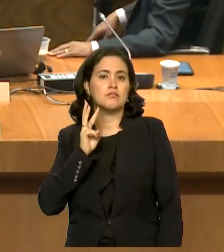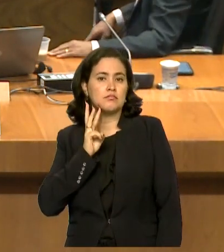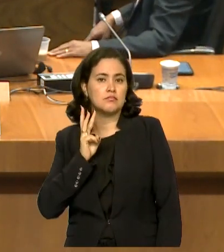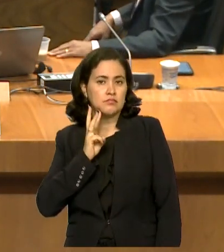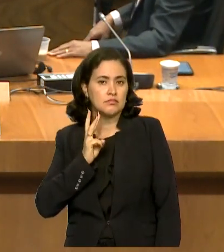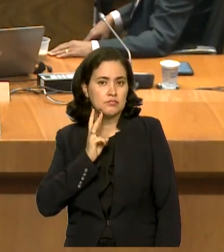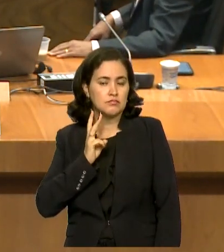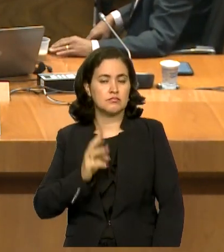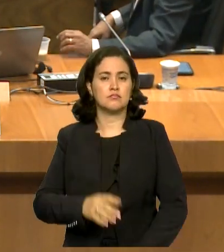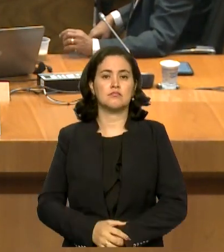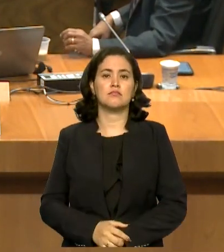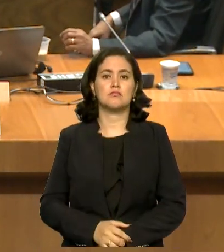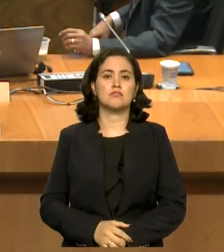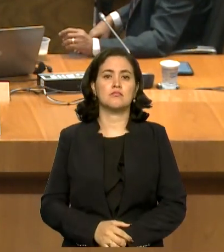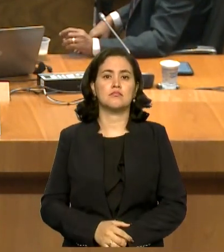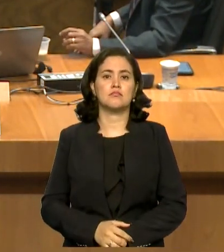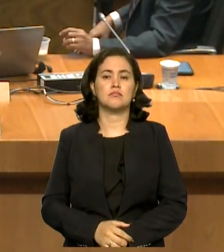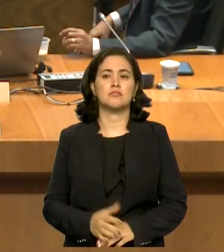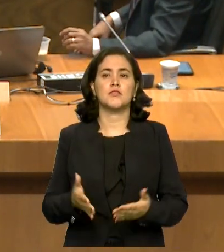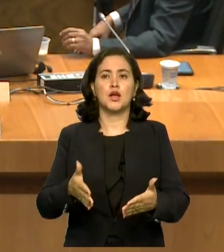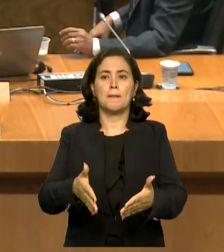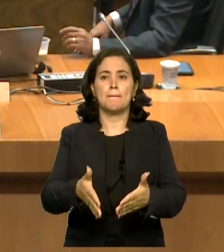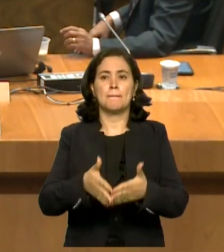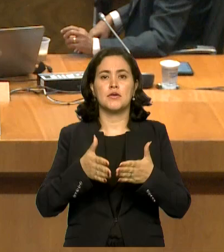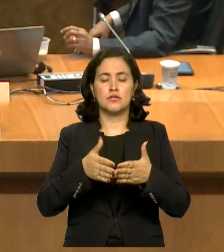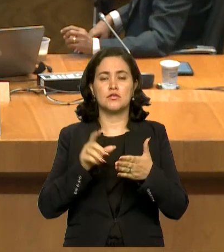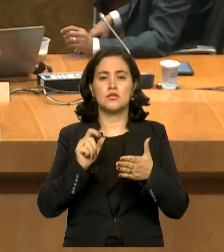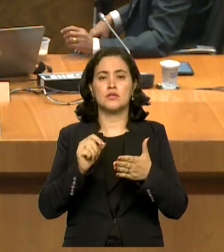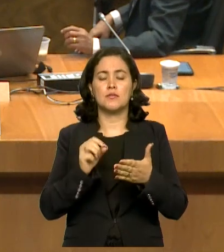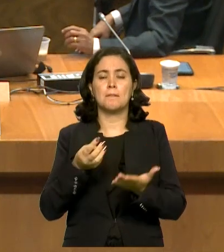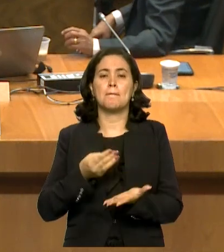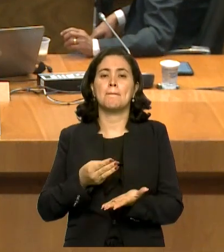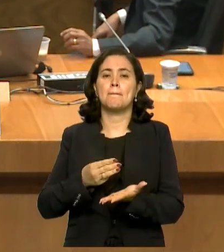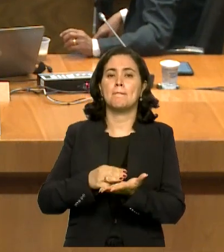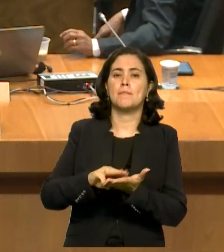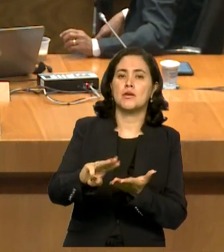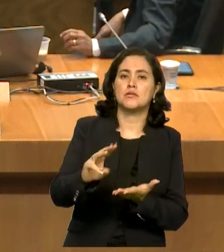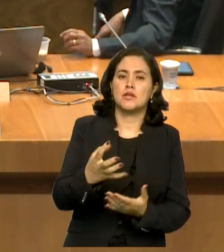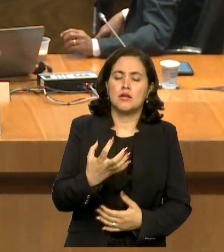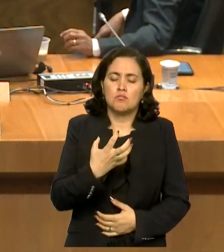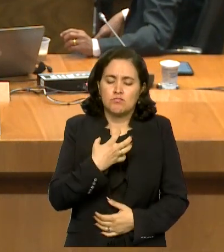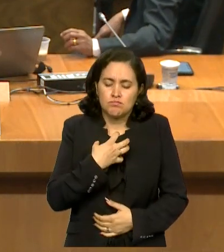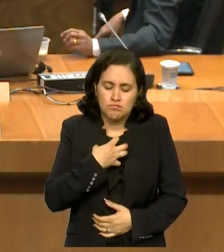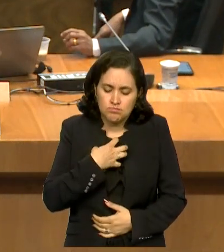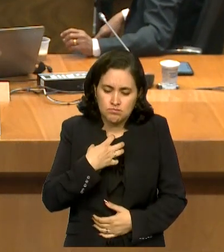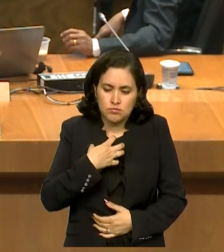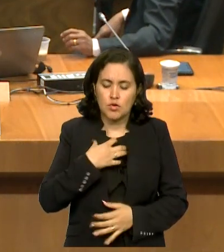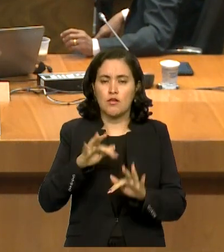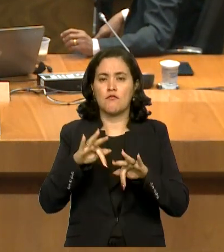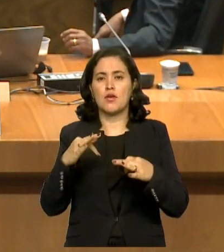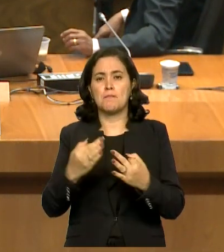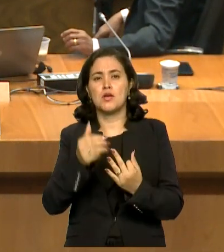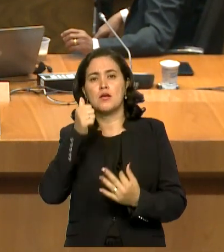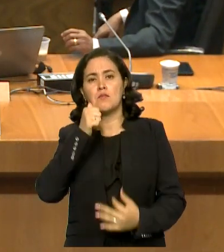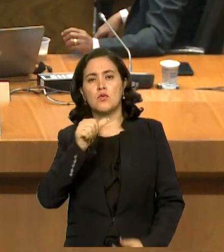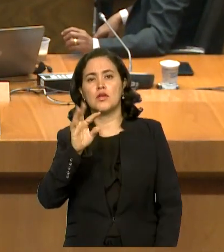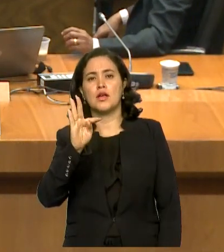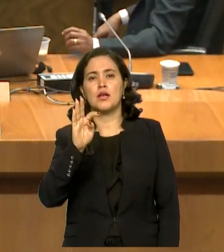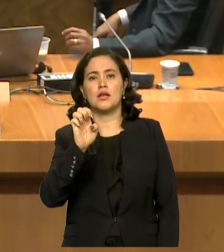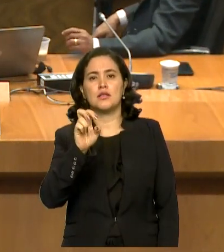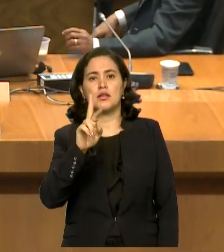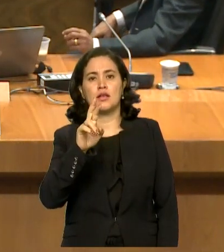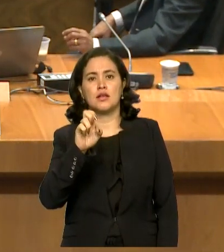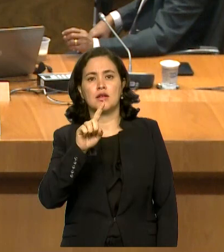Curso, solicitando que seja enviada mensagem de pesar aos familiares da senhora Terezinha de Jesus Barbosa